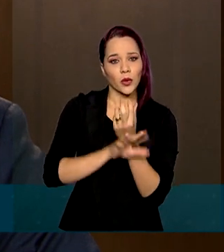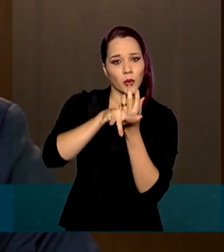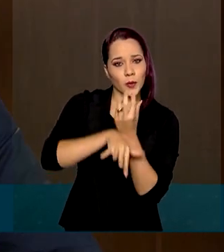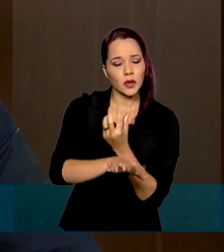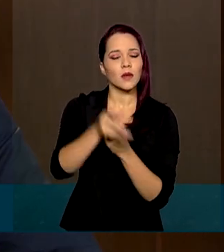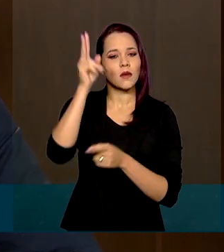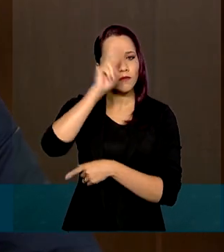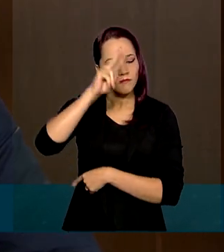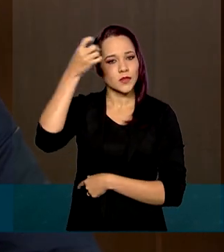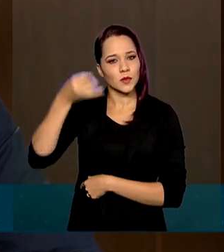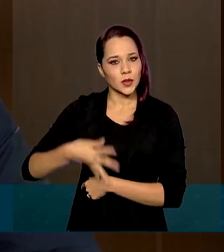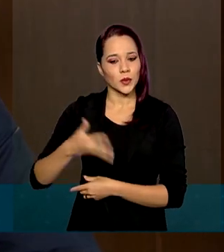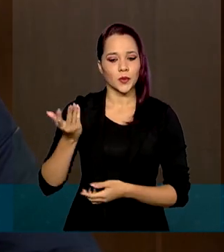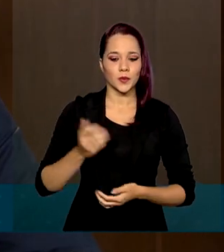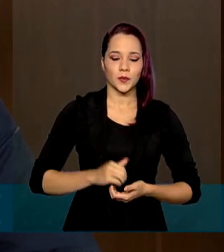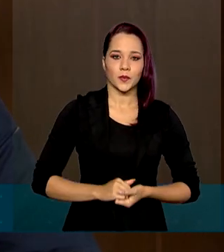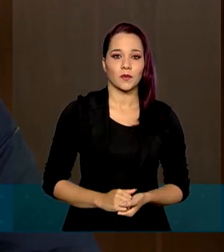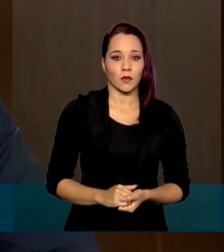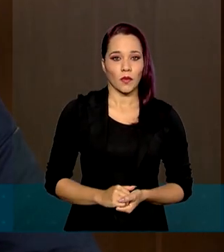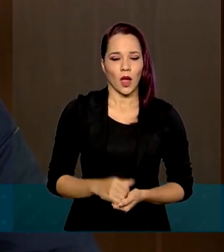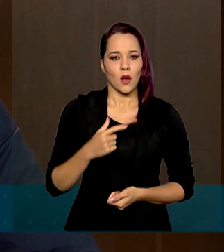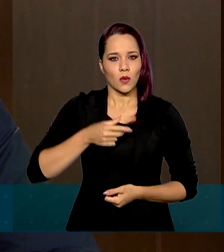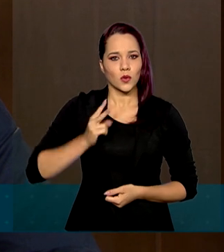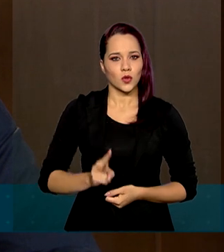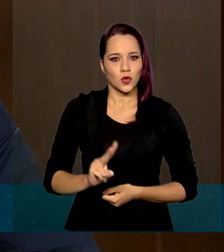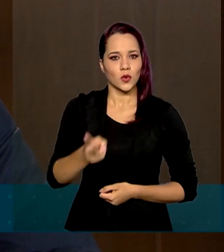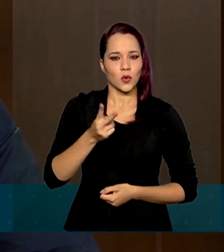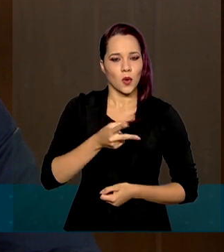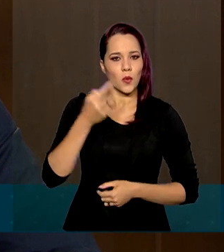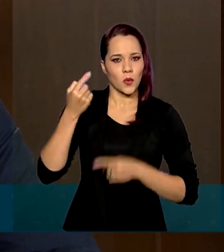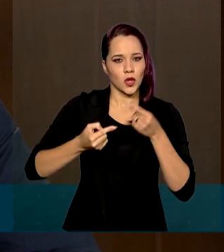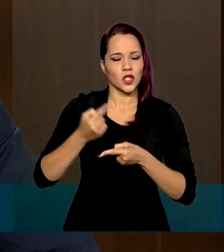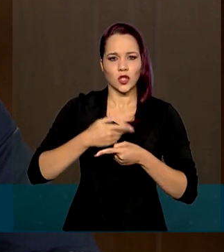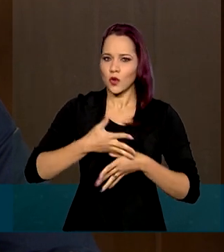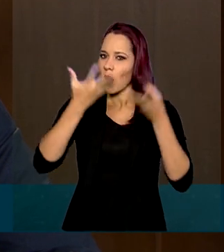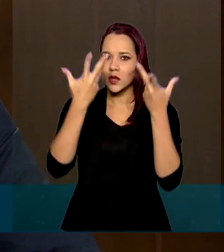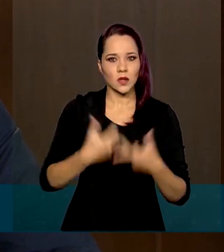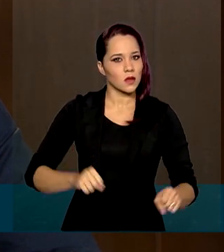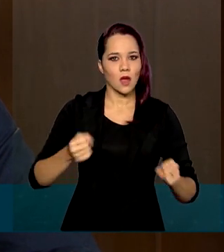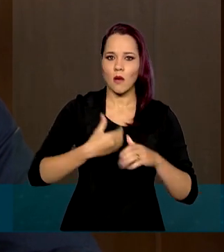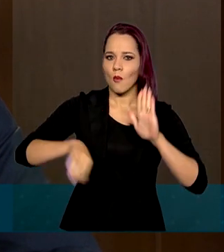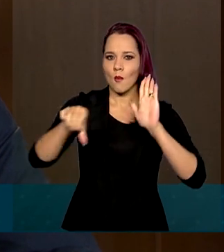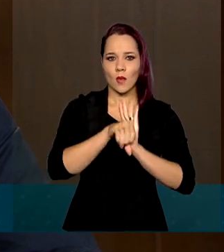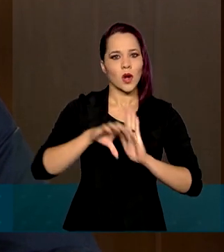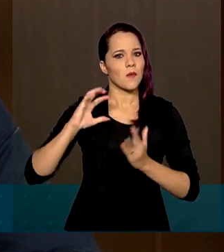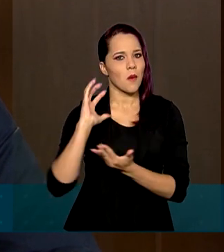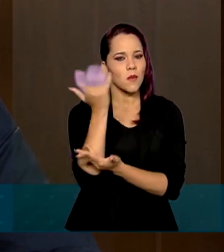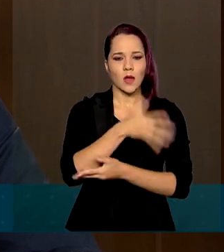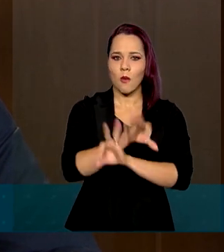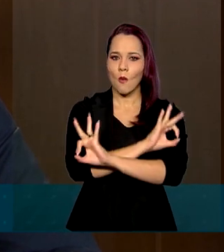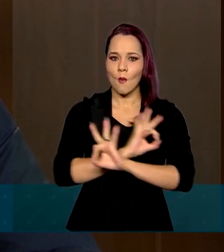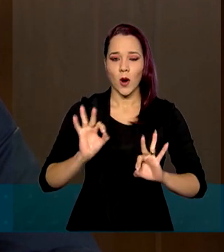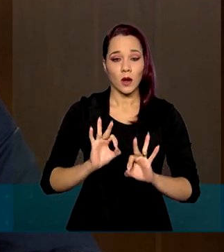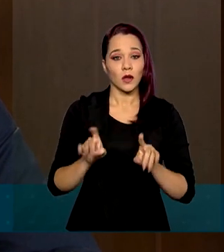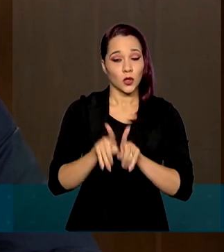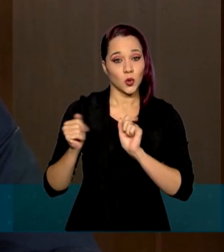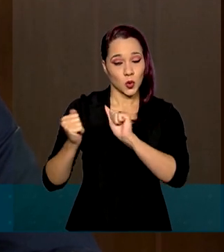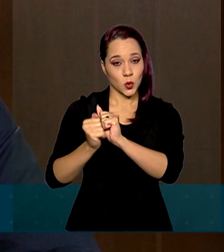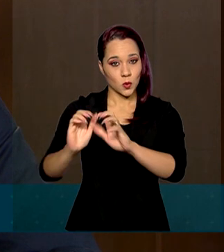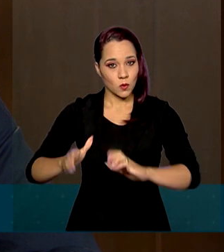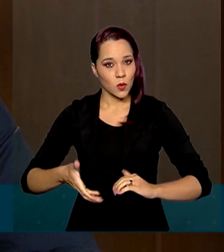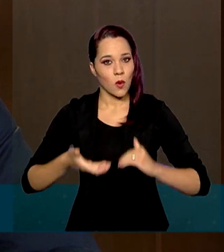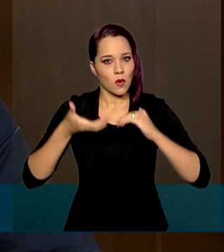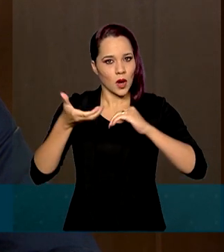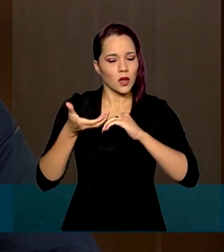foram lembradas. Mantenho minha política de tolerância zero com o crime ambiental. Juntamente com o Congresso Nacional,